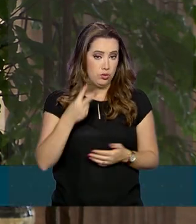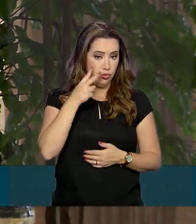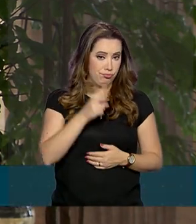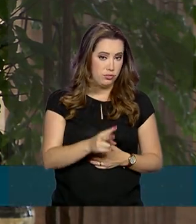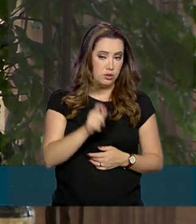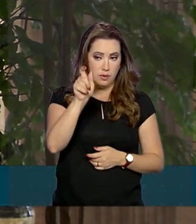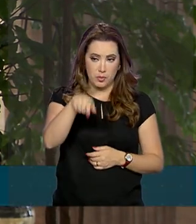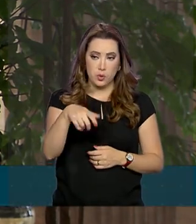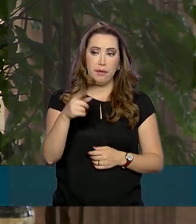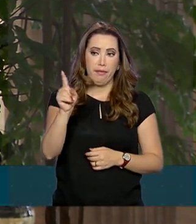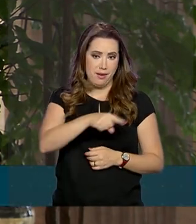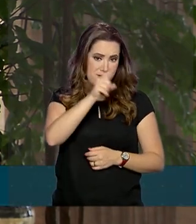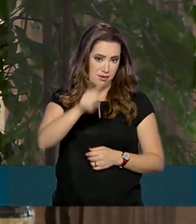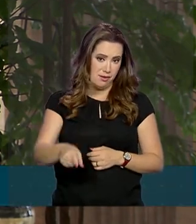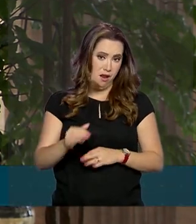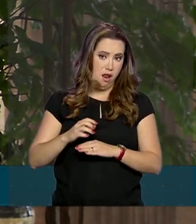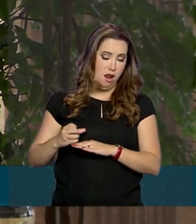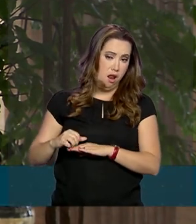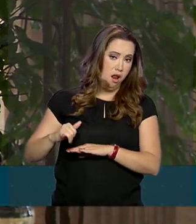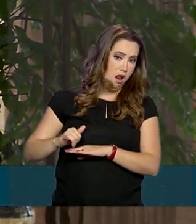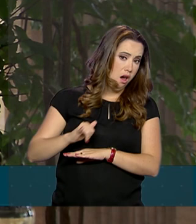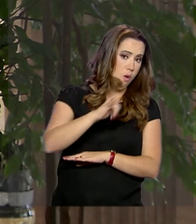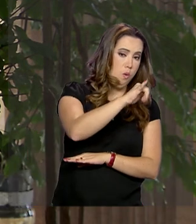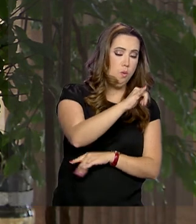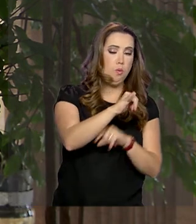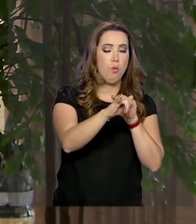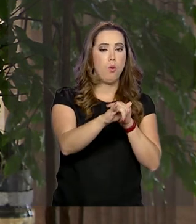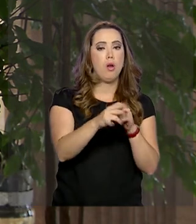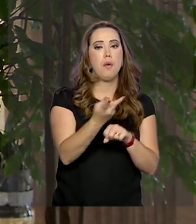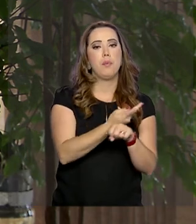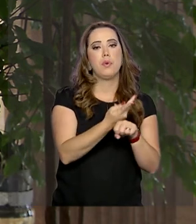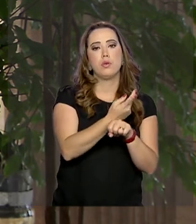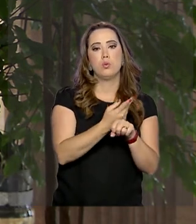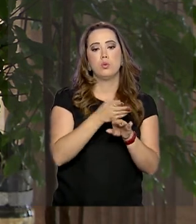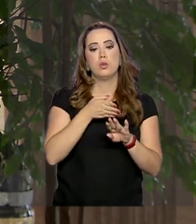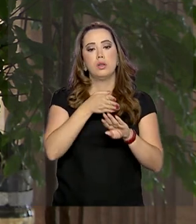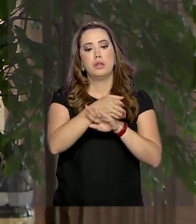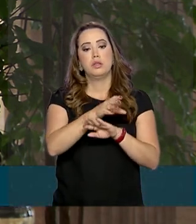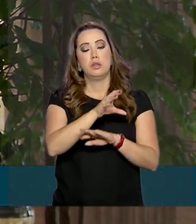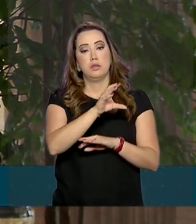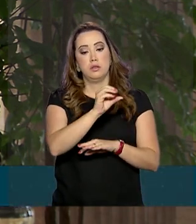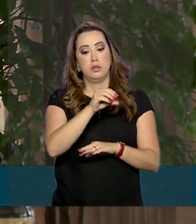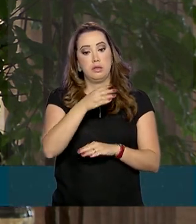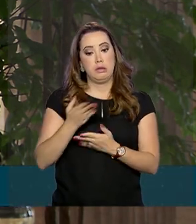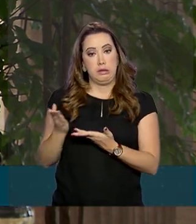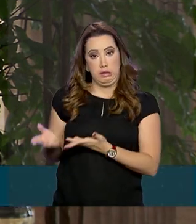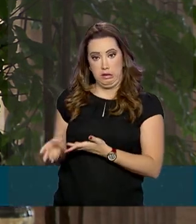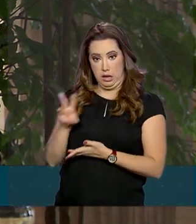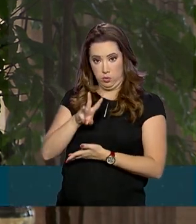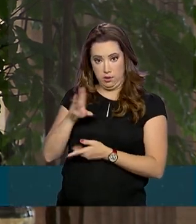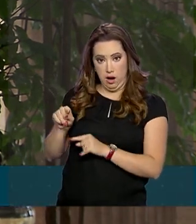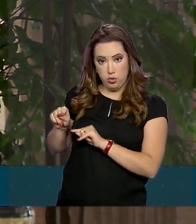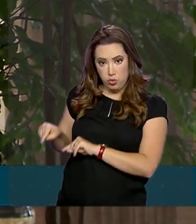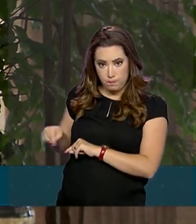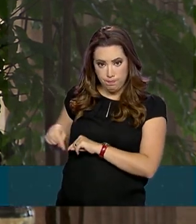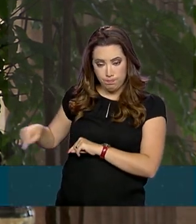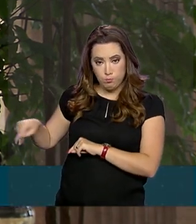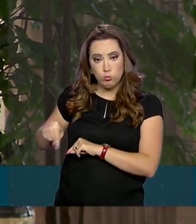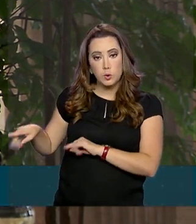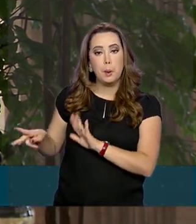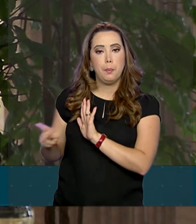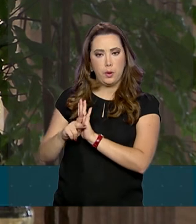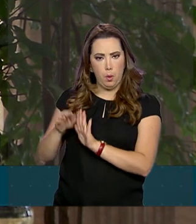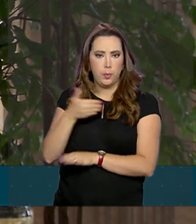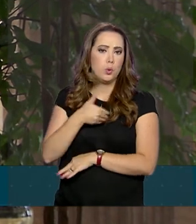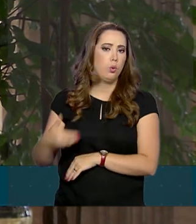consumidor queira cancelar a sua passagem aérea é buscar primeiro a nossa plataforma consumidor.gov.br, que é a plataforma oficial